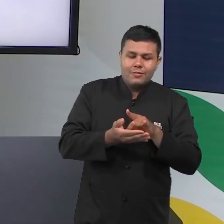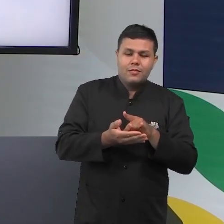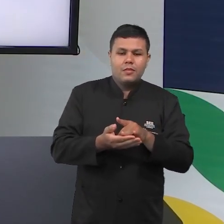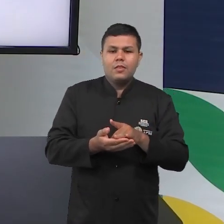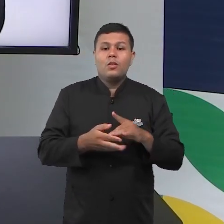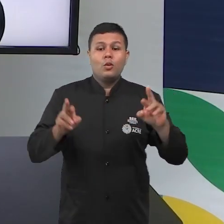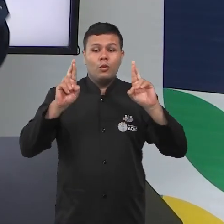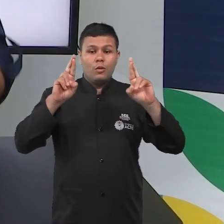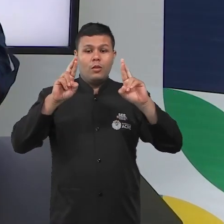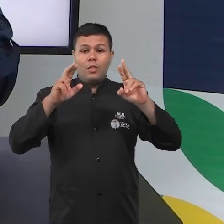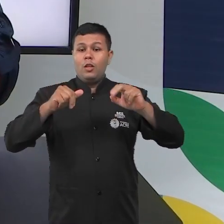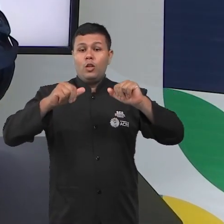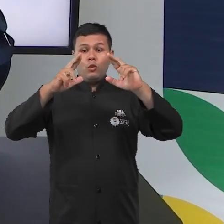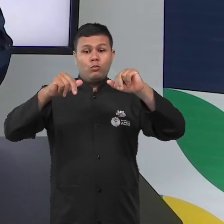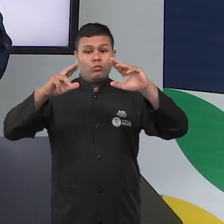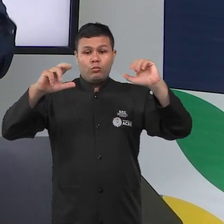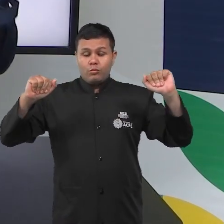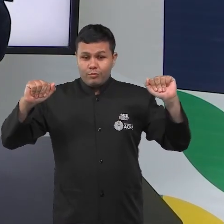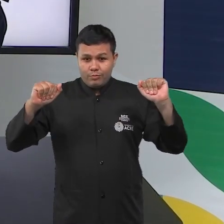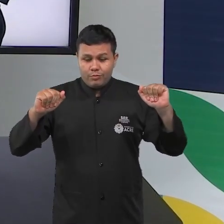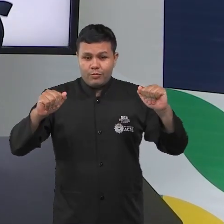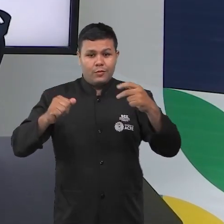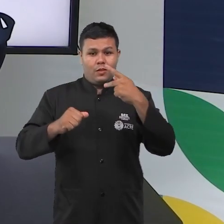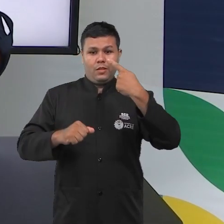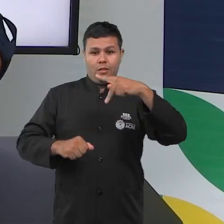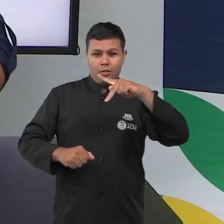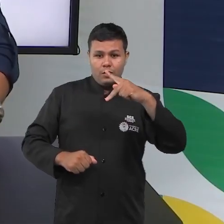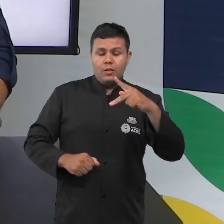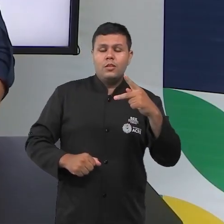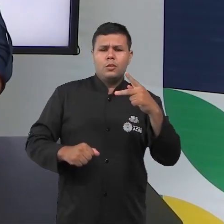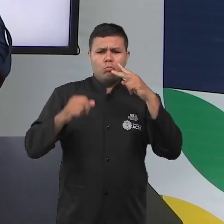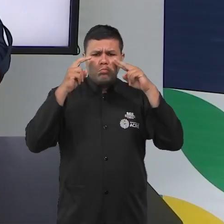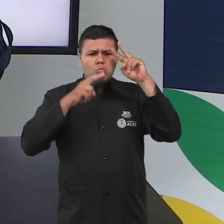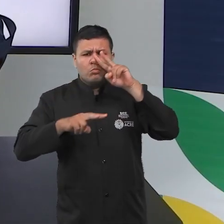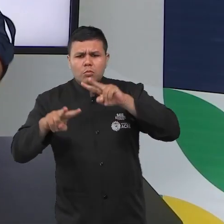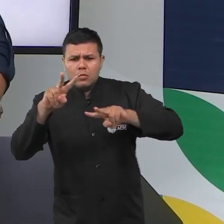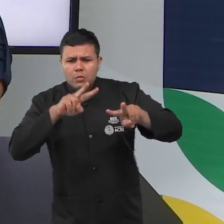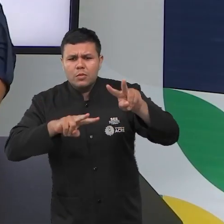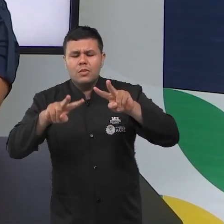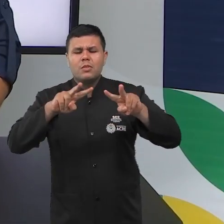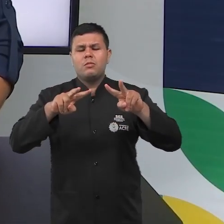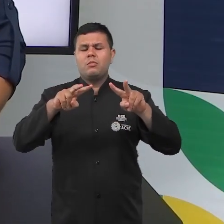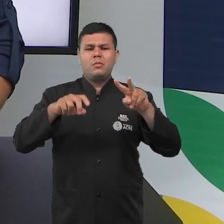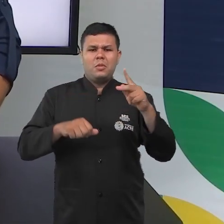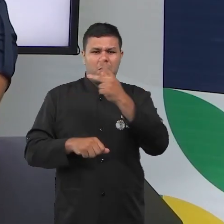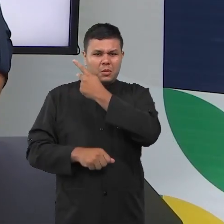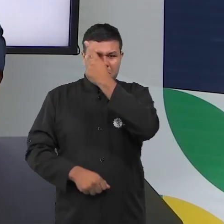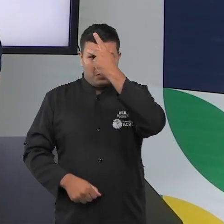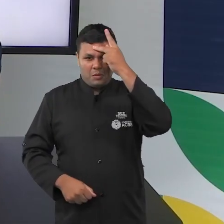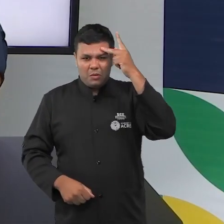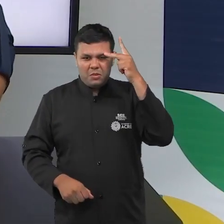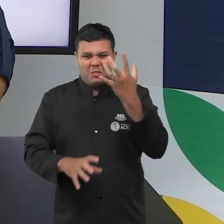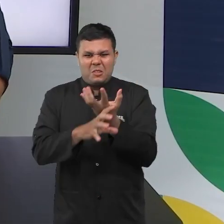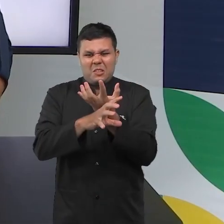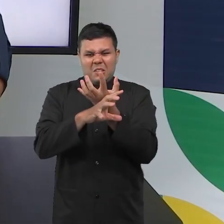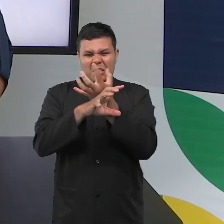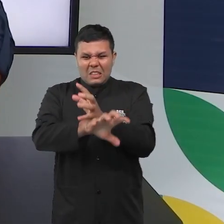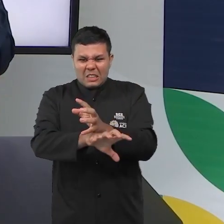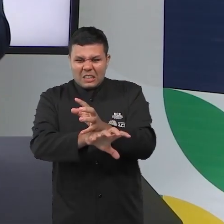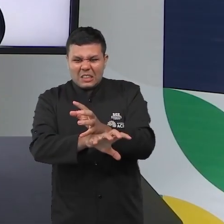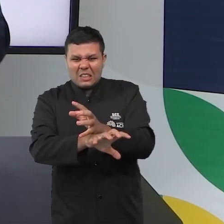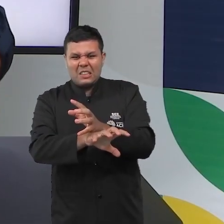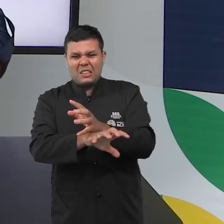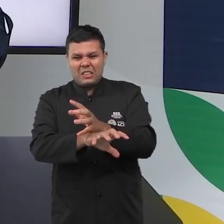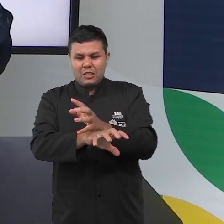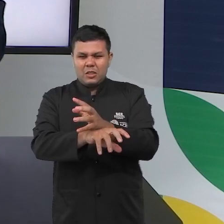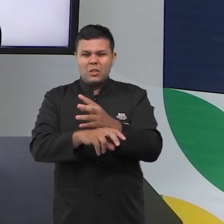acontecido com você e que nunca aconteça, mas você já viu, já presenciou, quando alguém quebra algum osso, que você vai